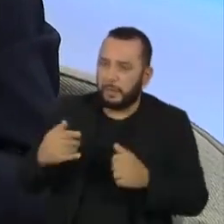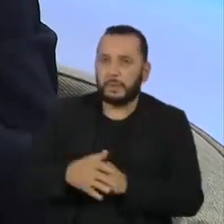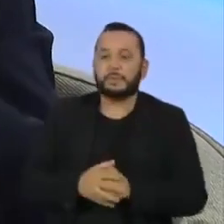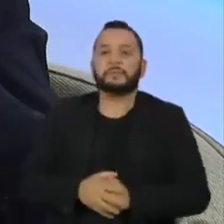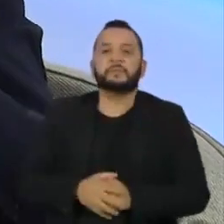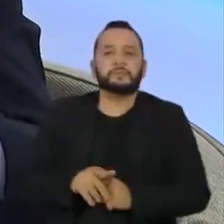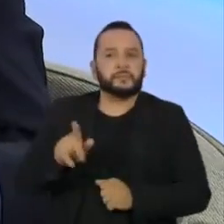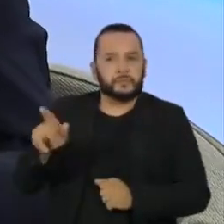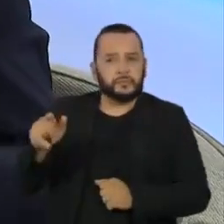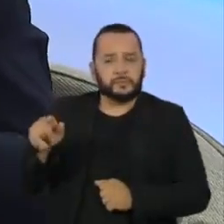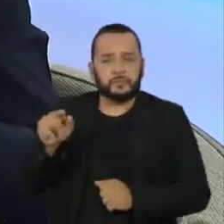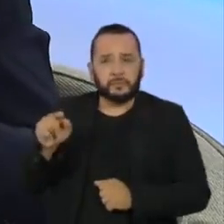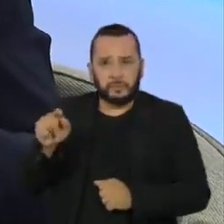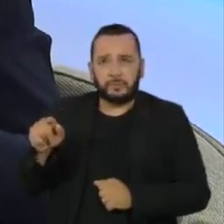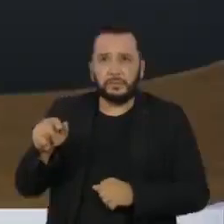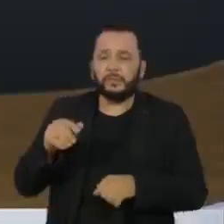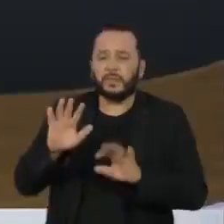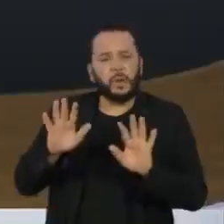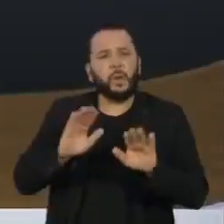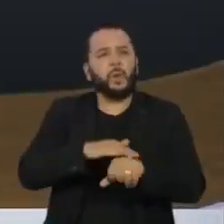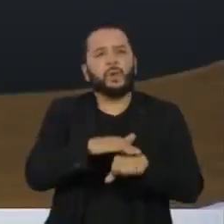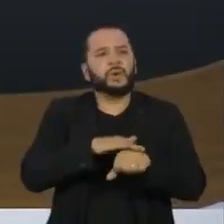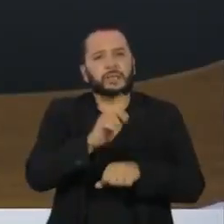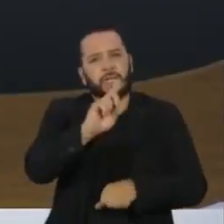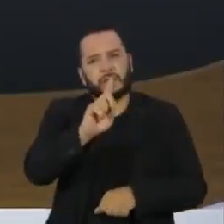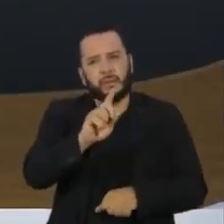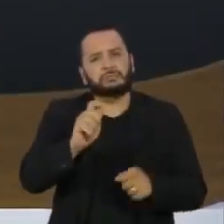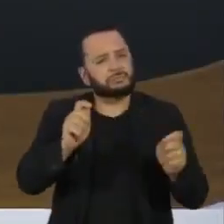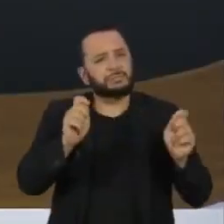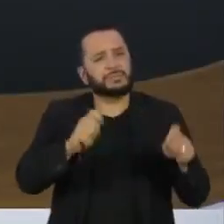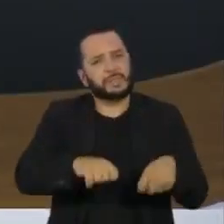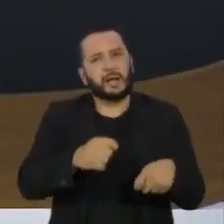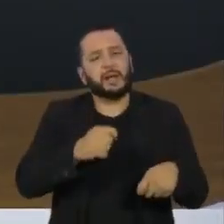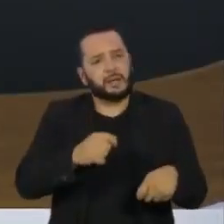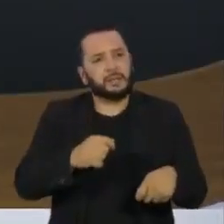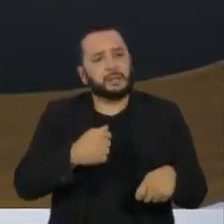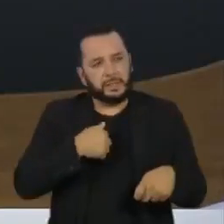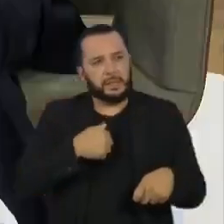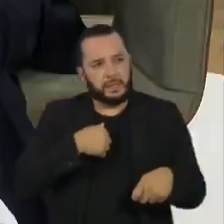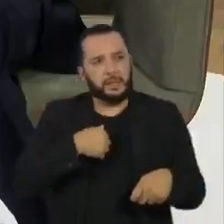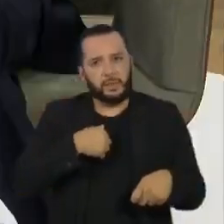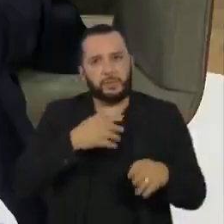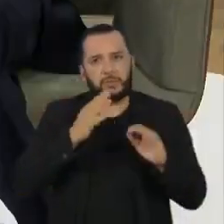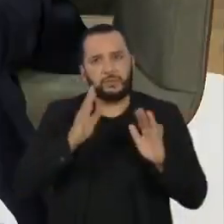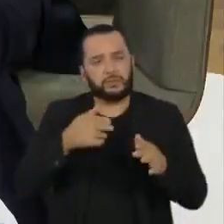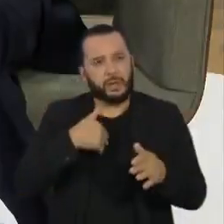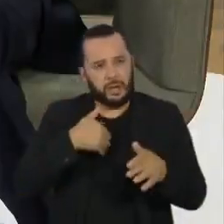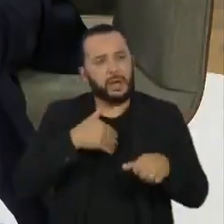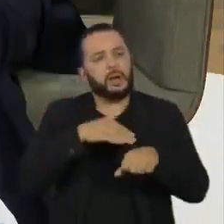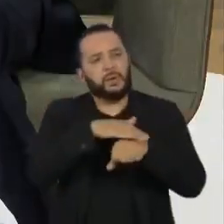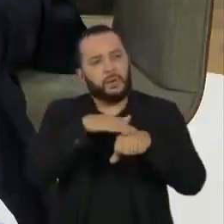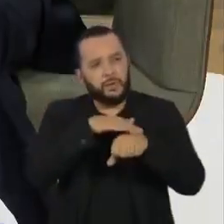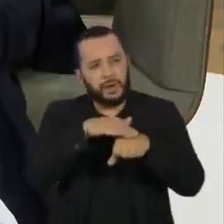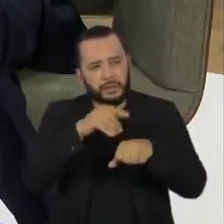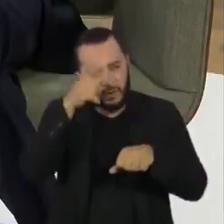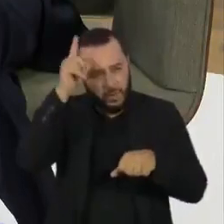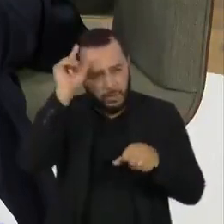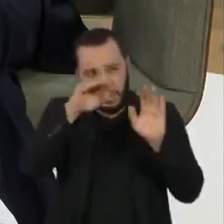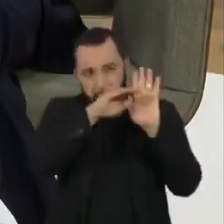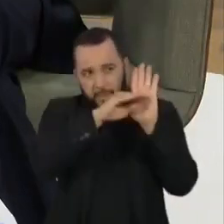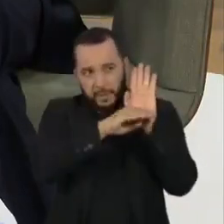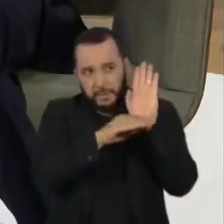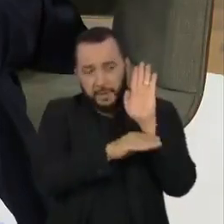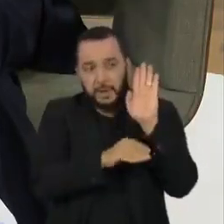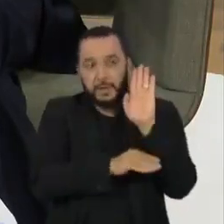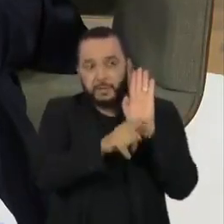eles presente só conversar para conversar não vai valer a pena o que eu acho umas lá viu aí eu tenho uns tópicos aqui em face daquela conversa que eu tive com o senhor ontem